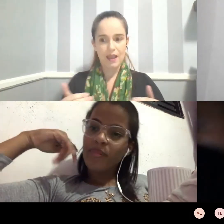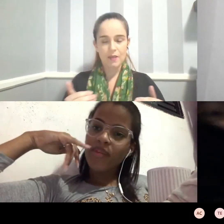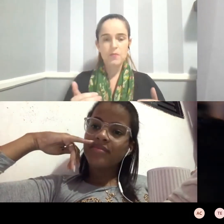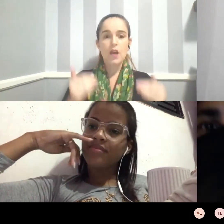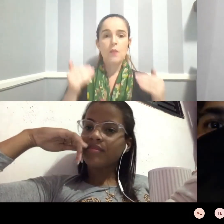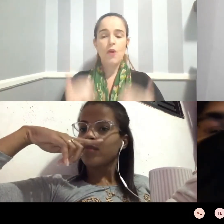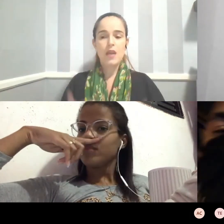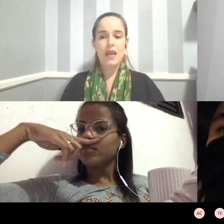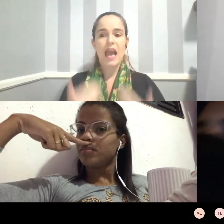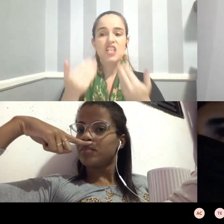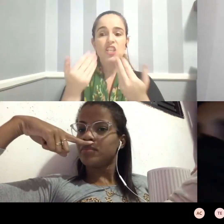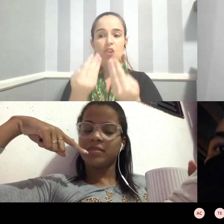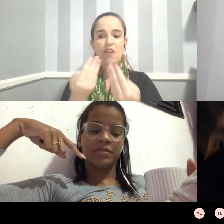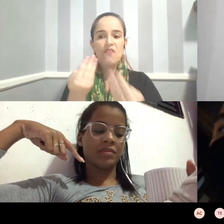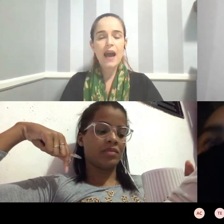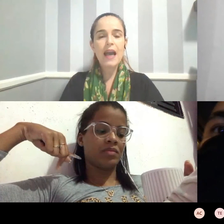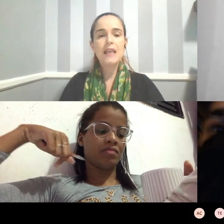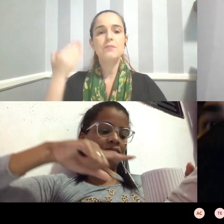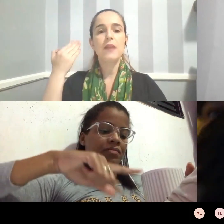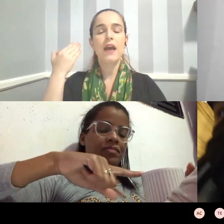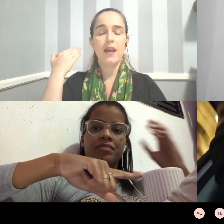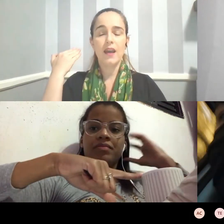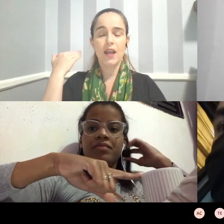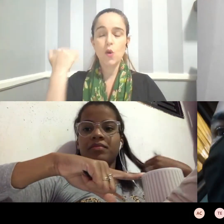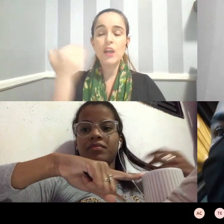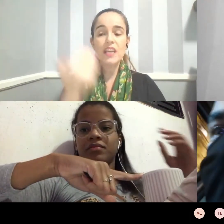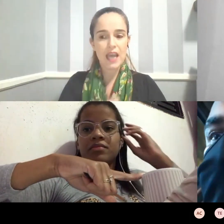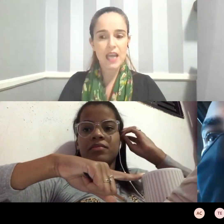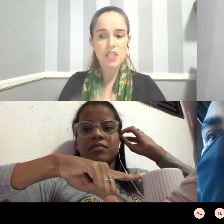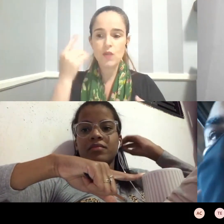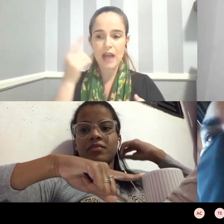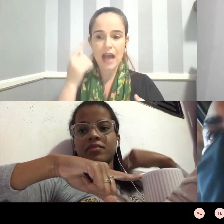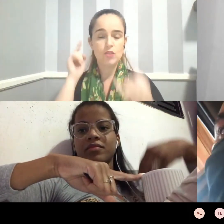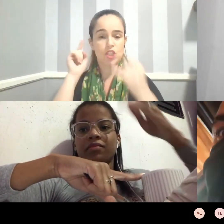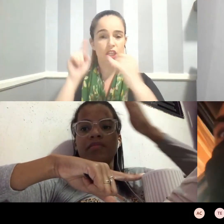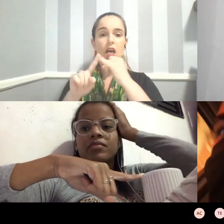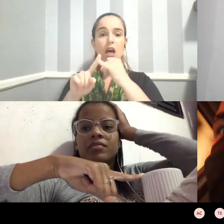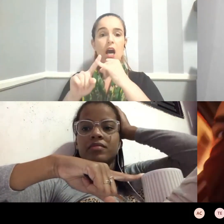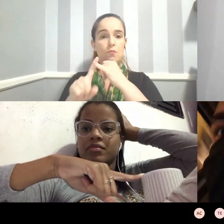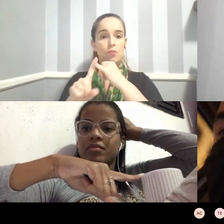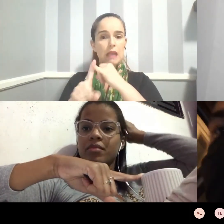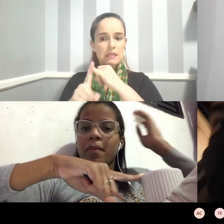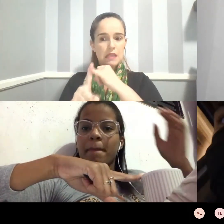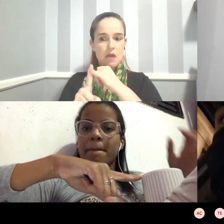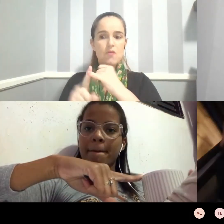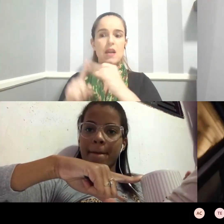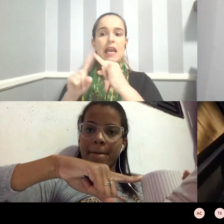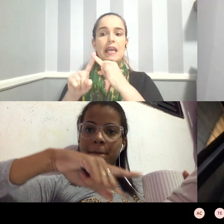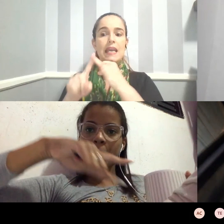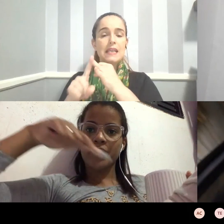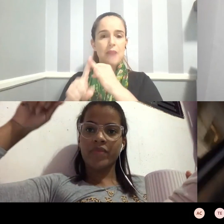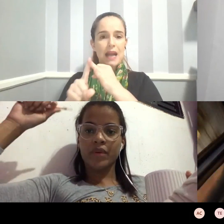Por quê? Porque a gente só faz torniquete no caso de